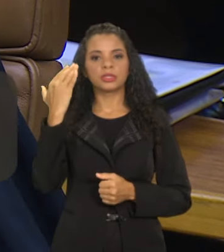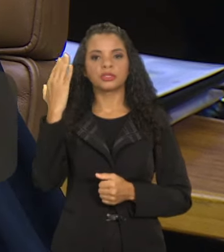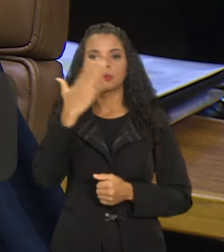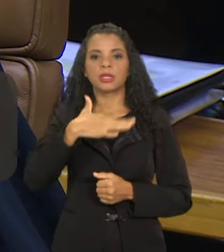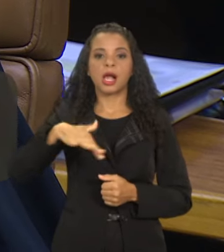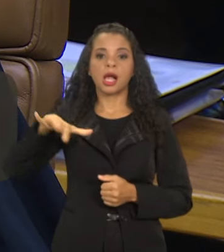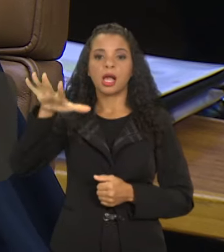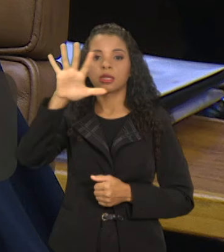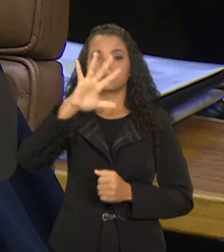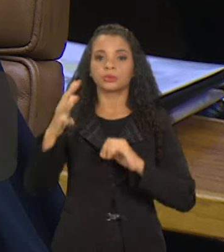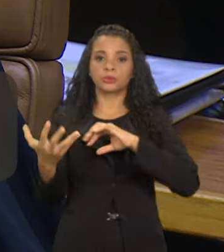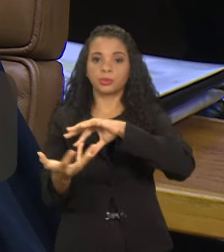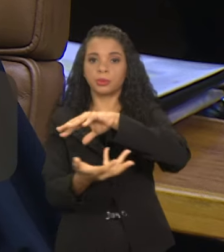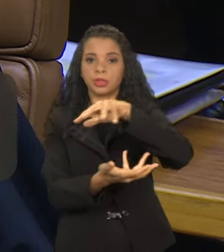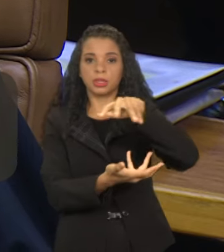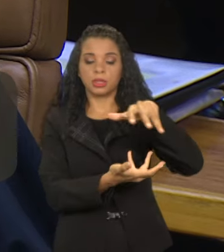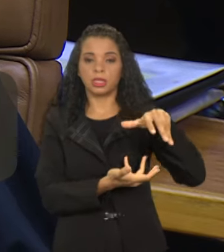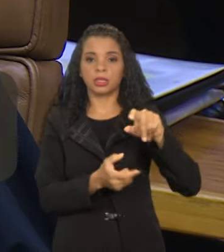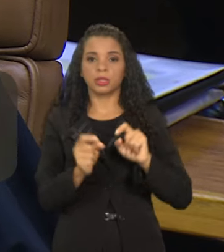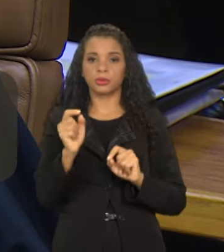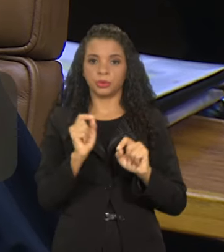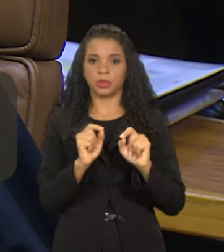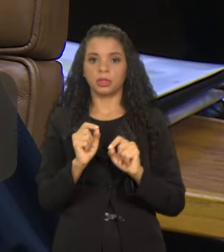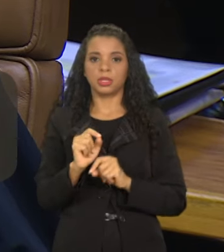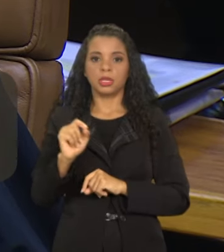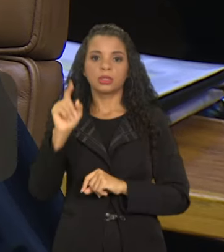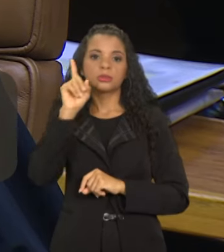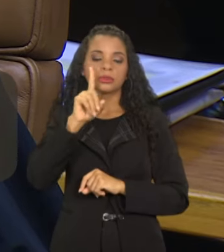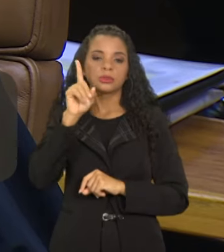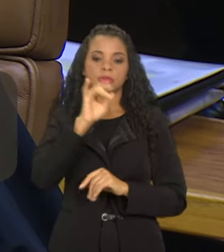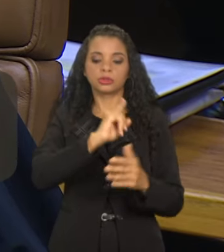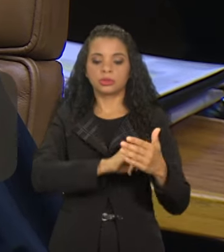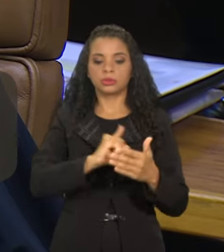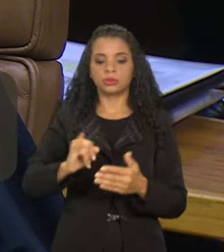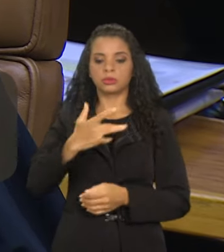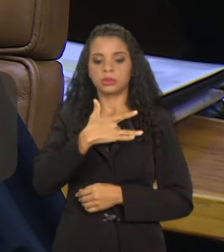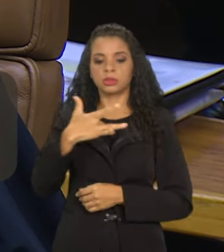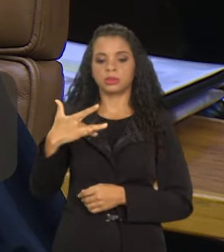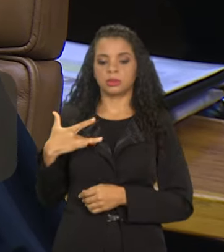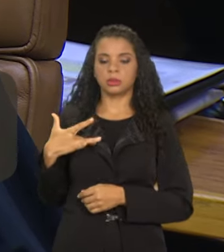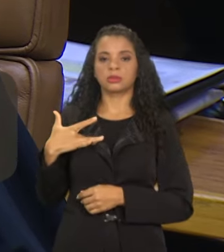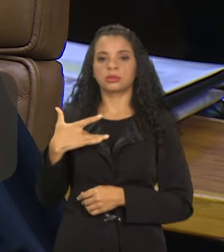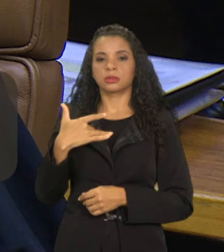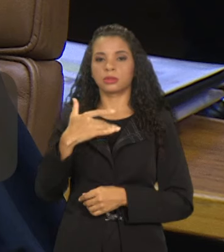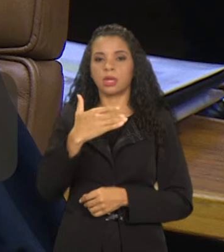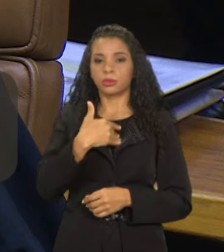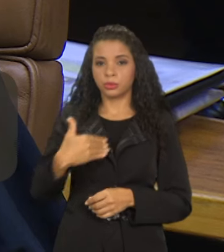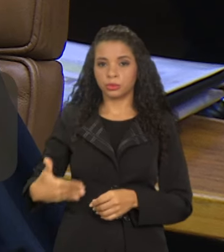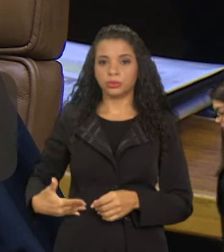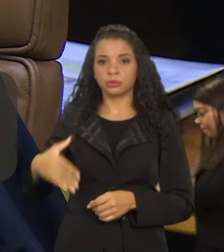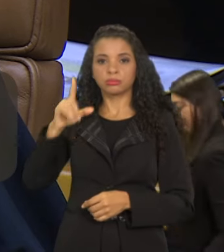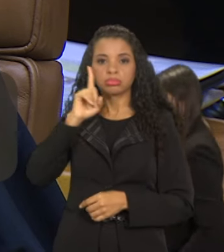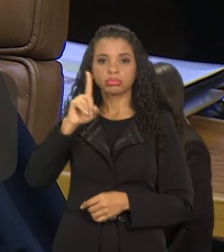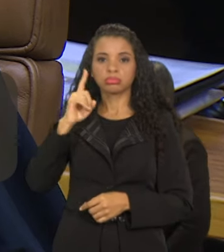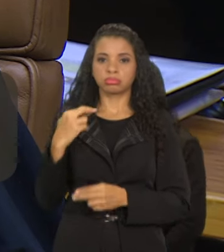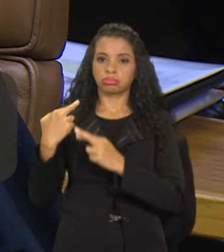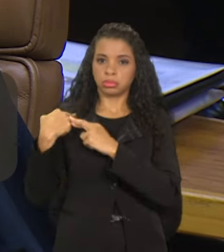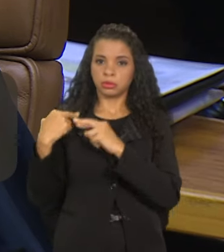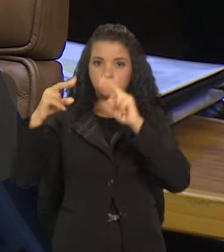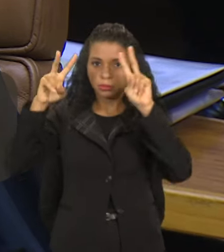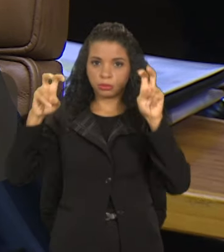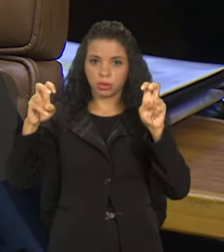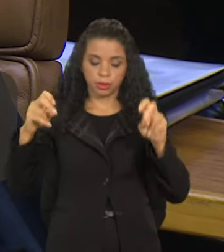né? Nos Estados Unidos, o Instituto Nacional de Saúde, órgão do governo norte-americano responsável pelo assunto, aponta que as vacinas ainda estão